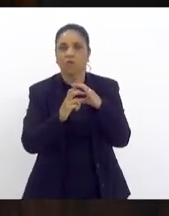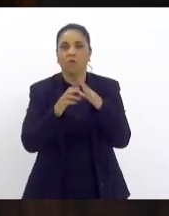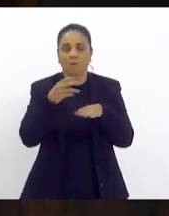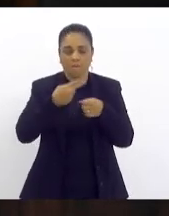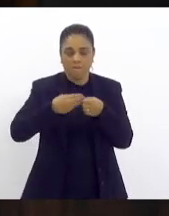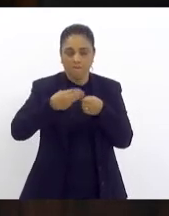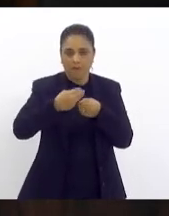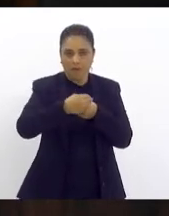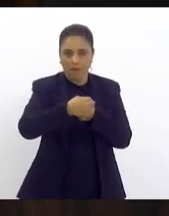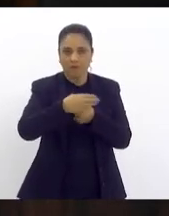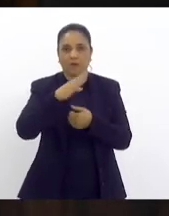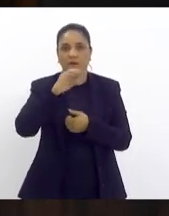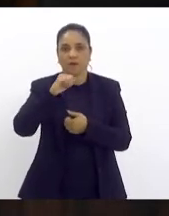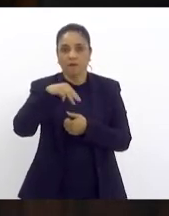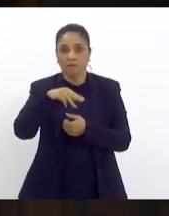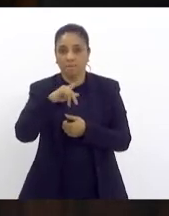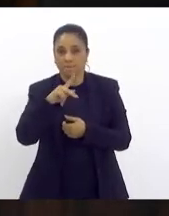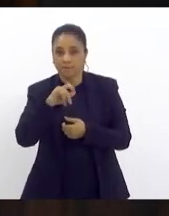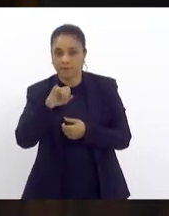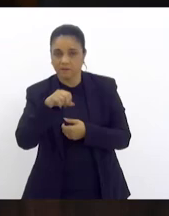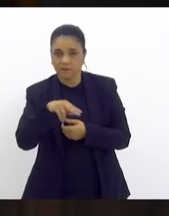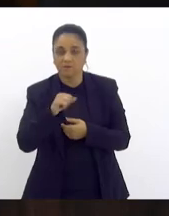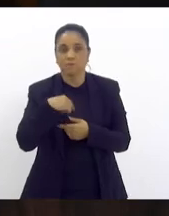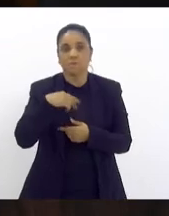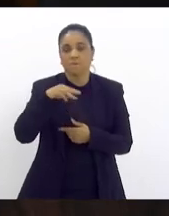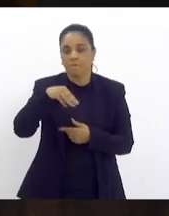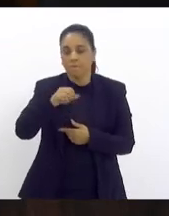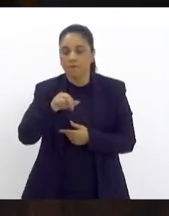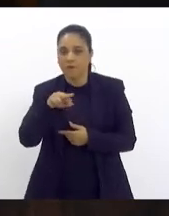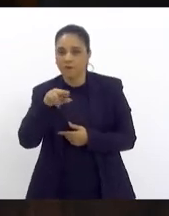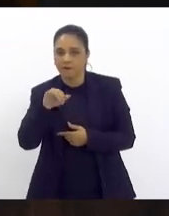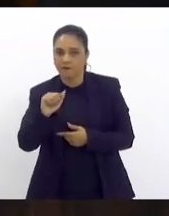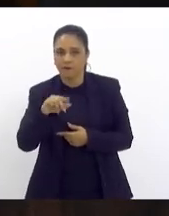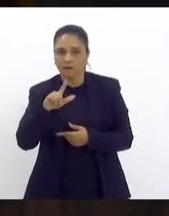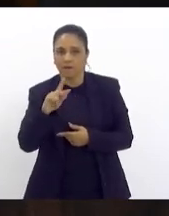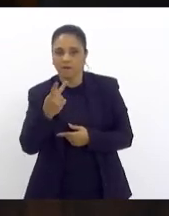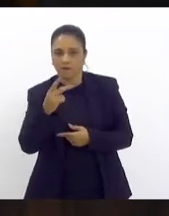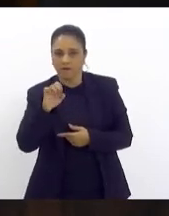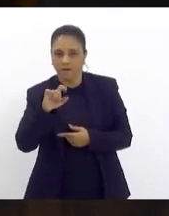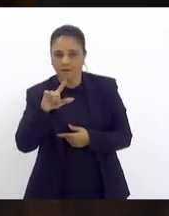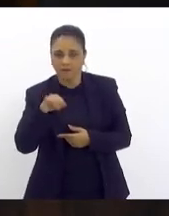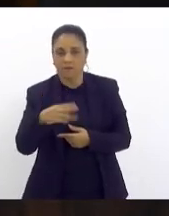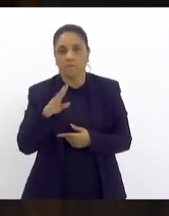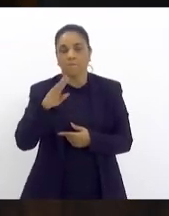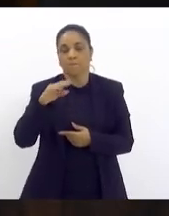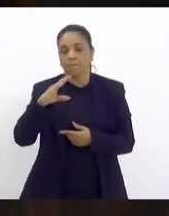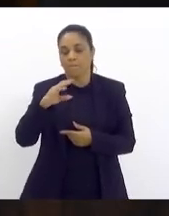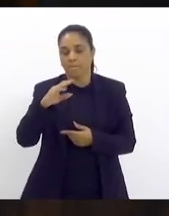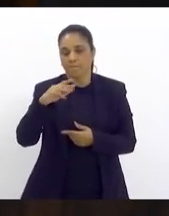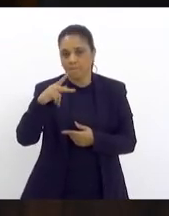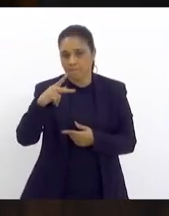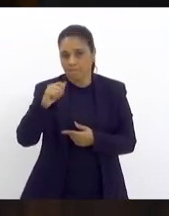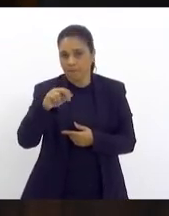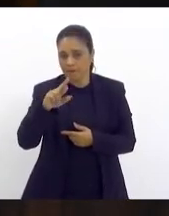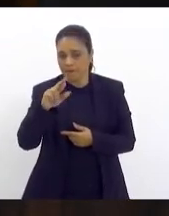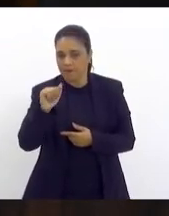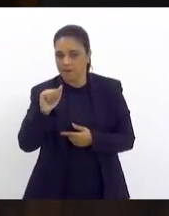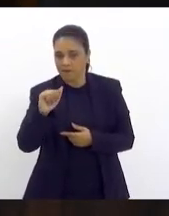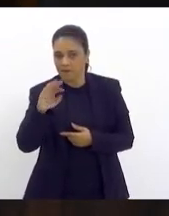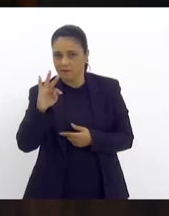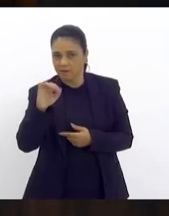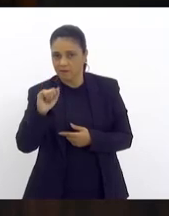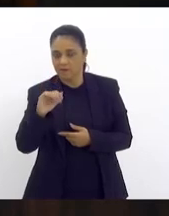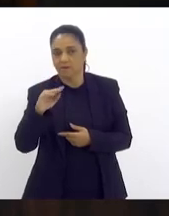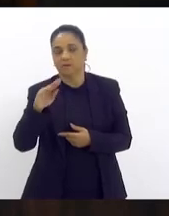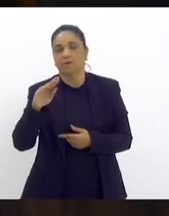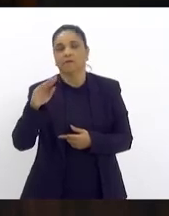os bairros novas Nova Campina Maria Helena parada Morumbi e Saracuruna no município de Duque de